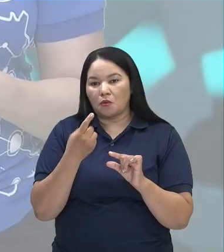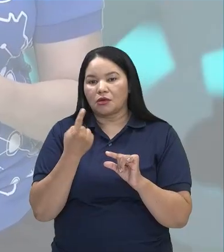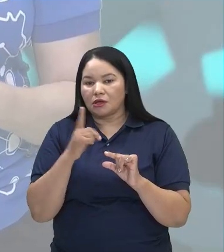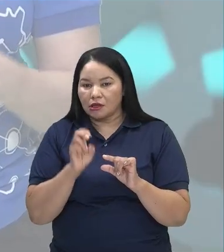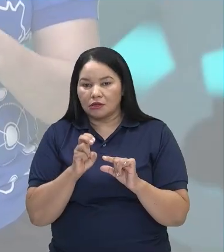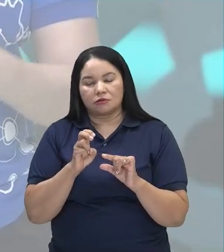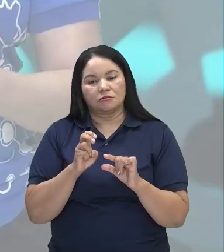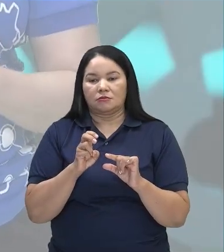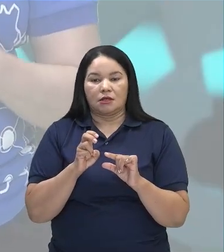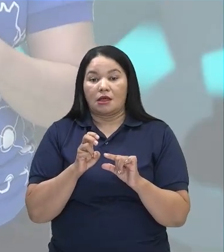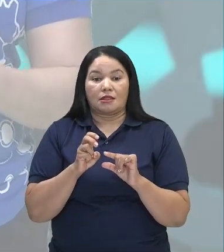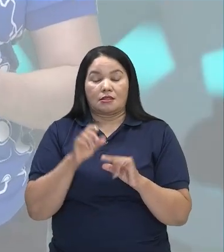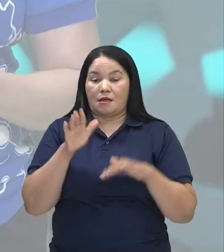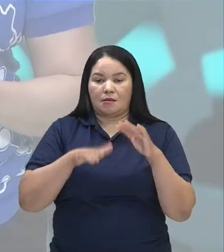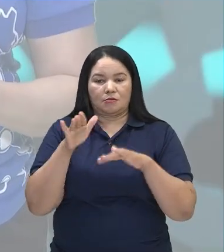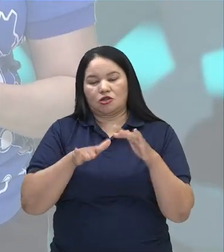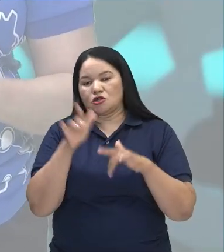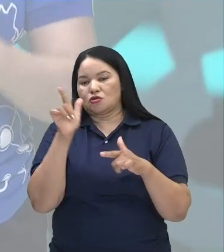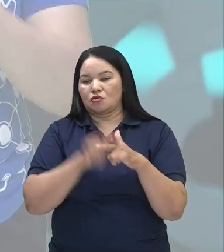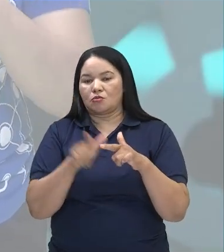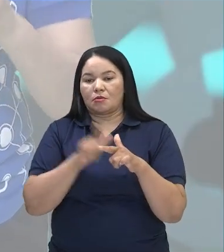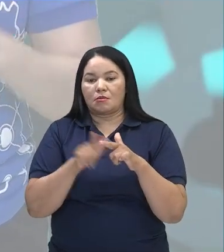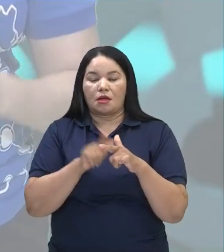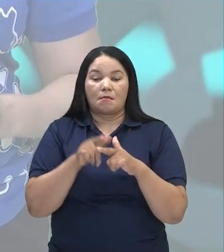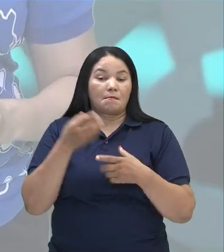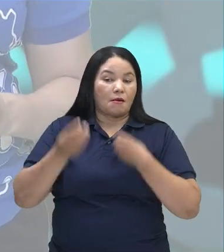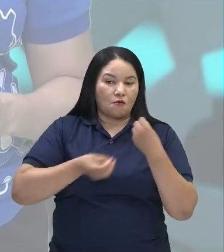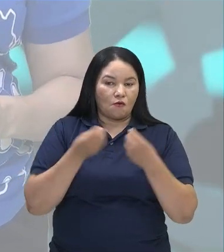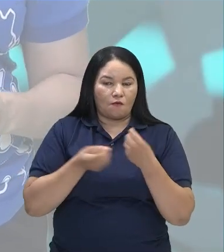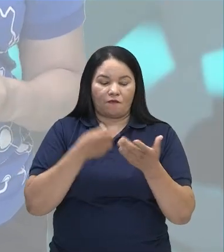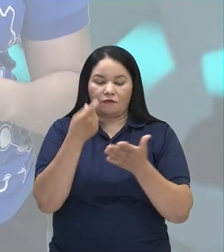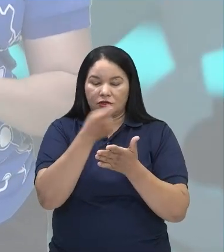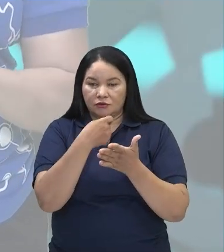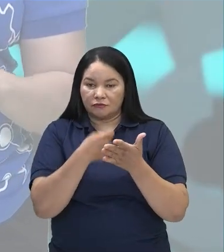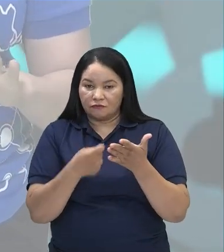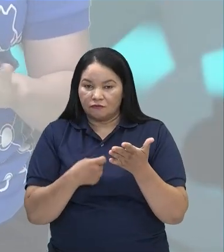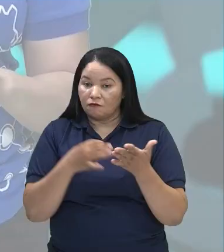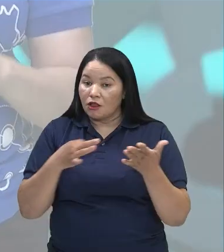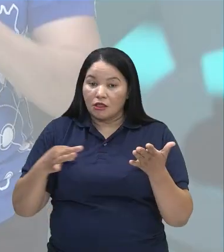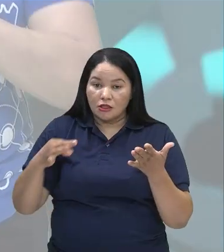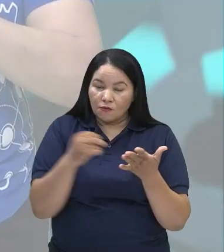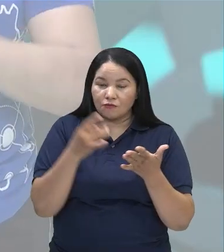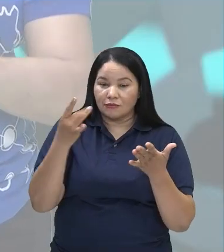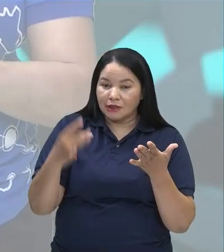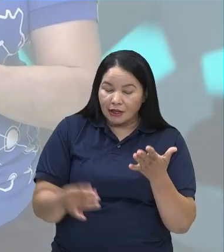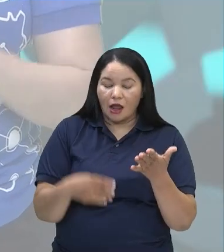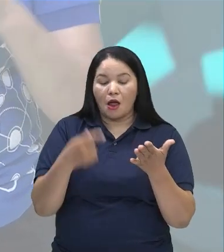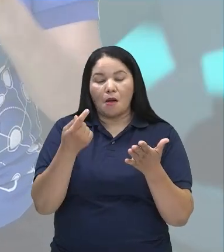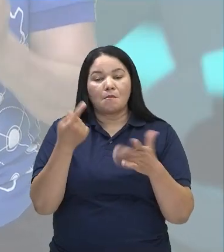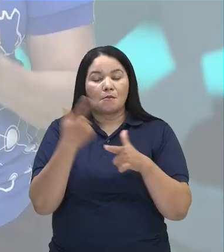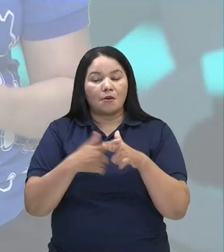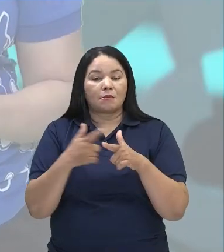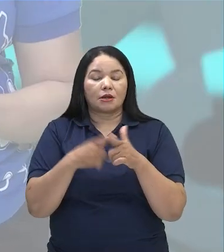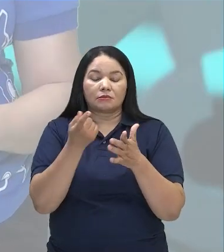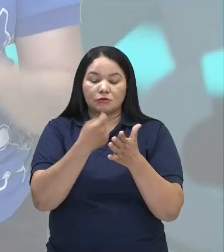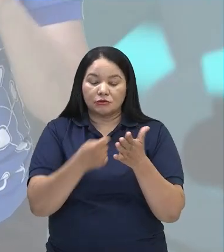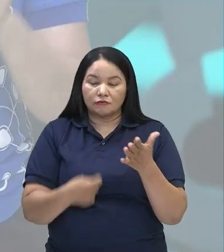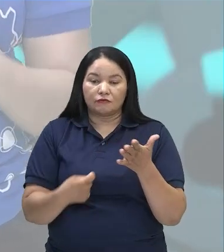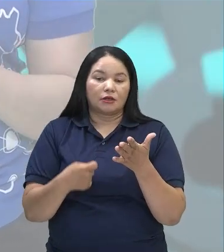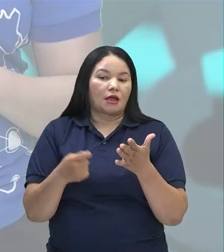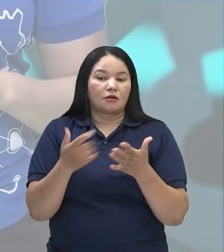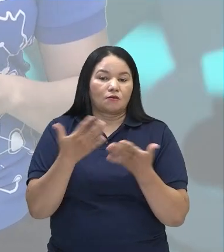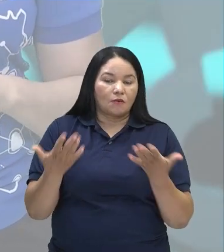do problema e como você vai discorrer tudo sobre esse problema, né? A gente não pode dizer tantas linhas ou tantas